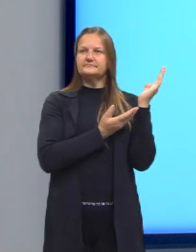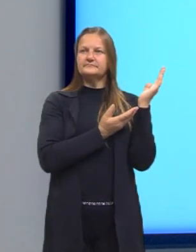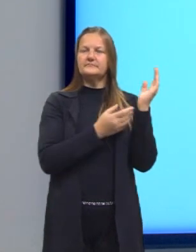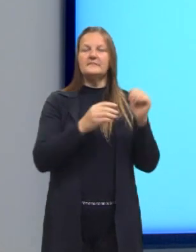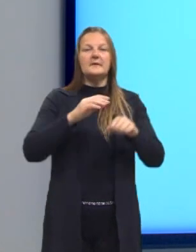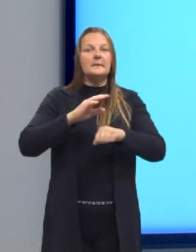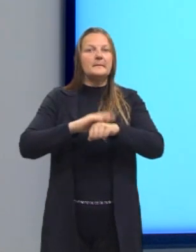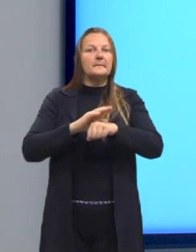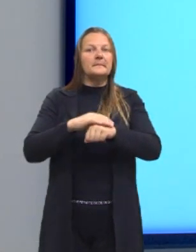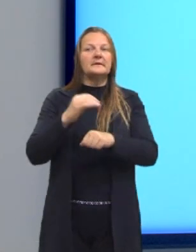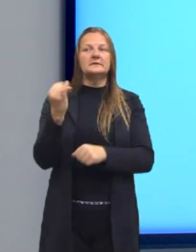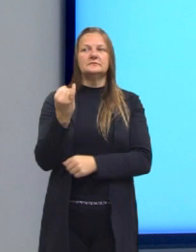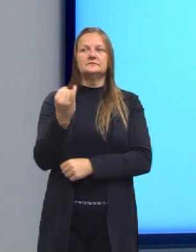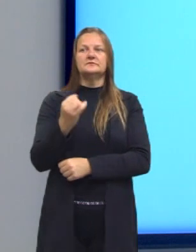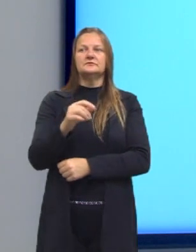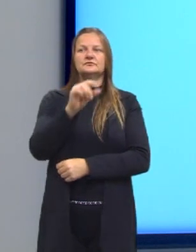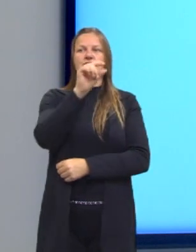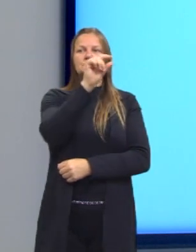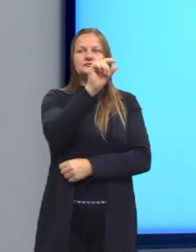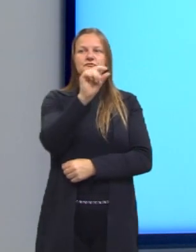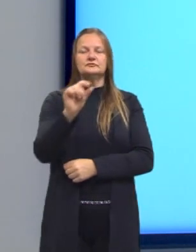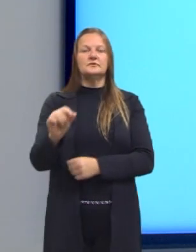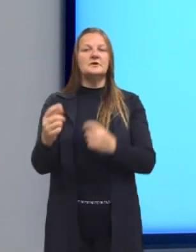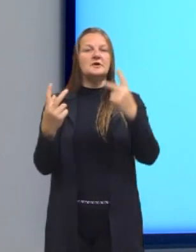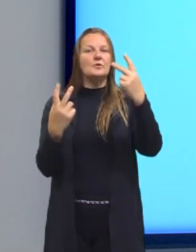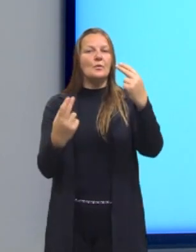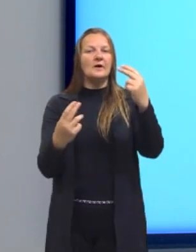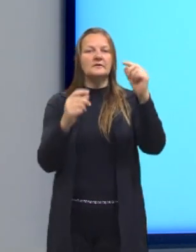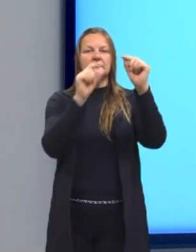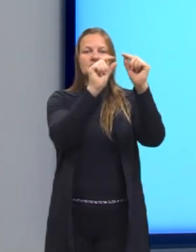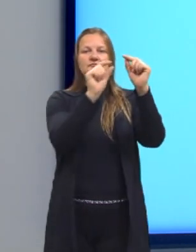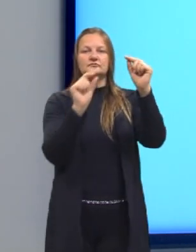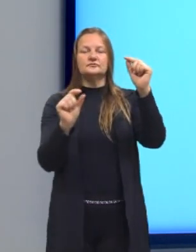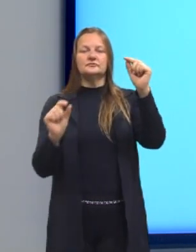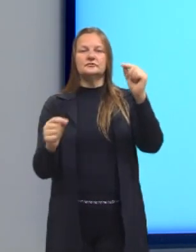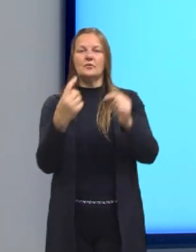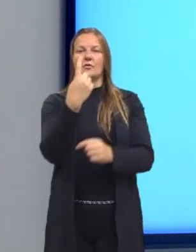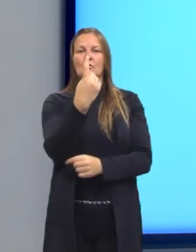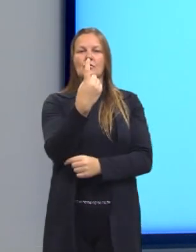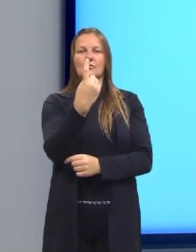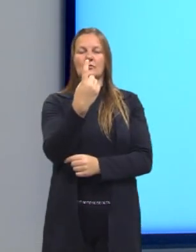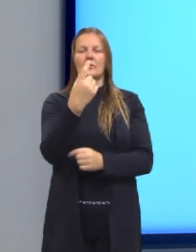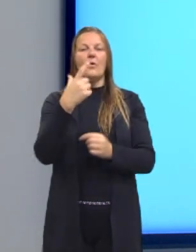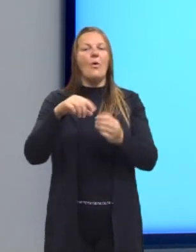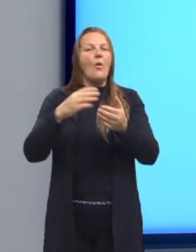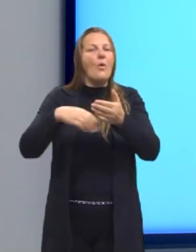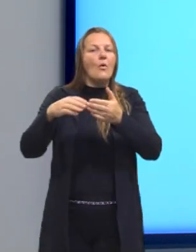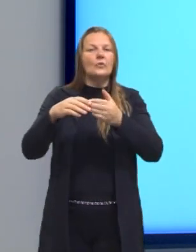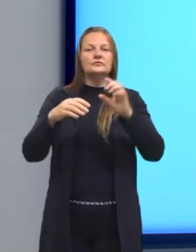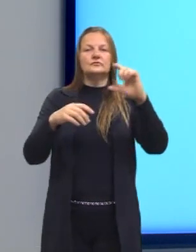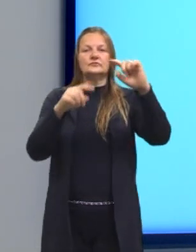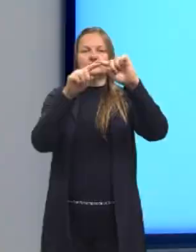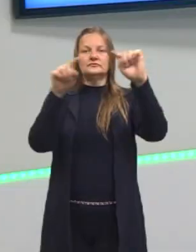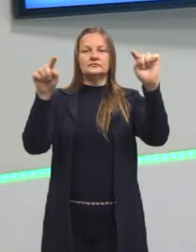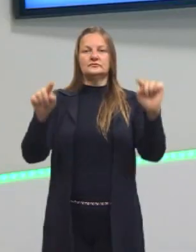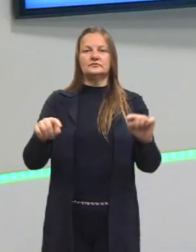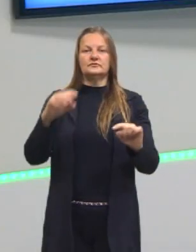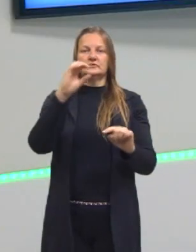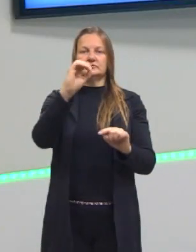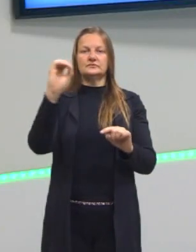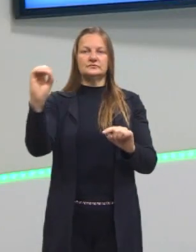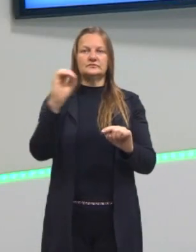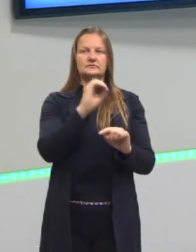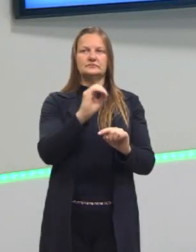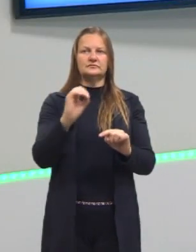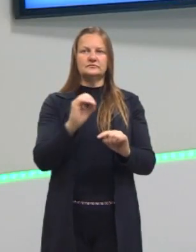principal vai ser sempre com elementos iguais a 1 e os outros elementos seriam então nulos